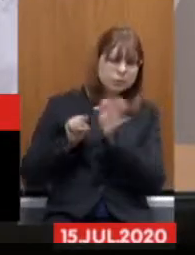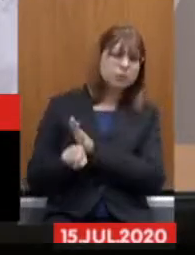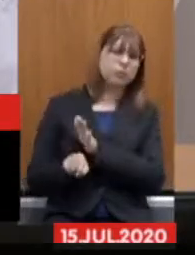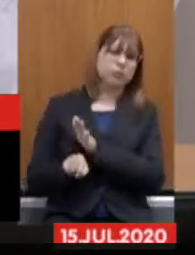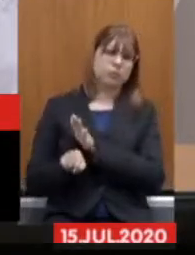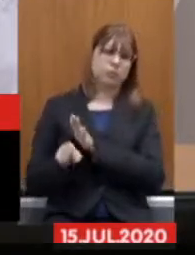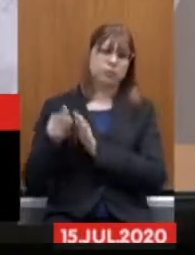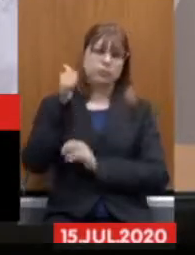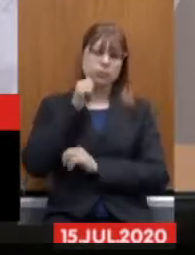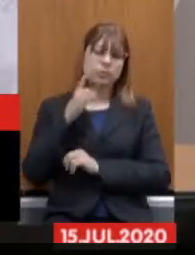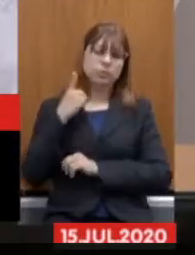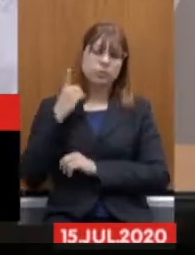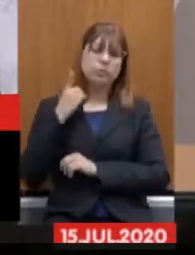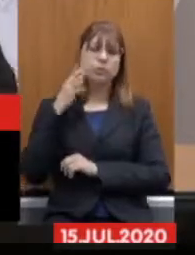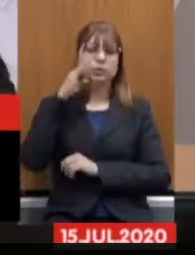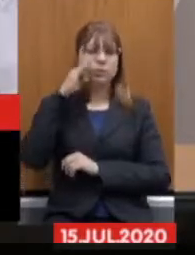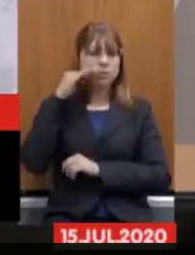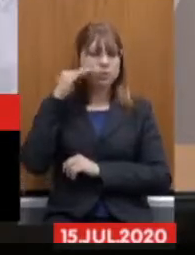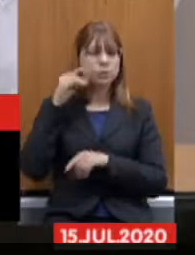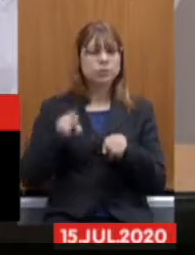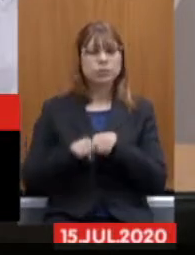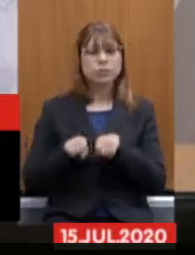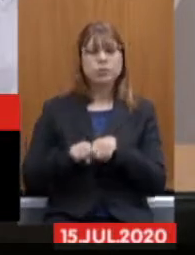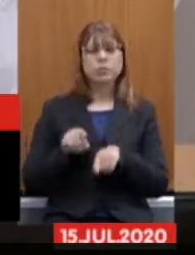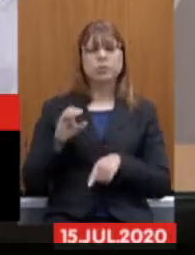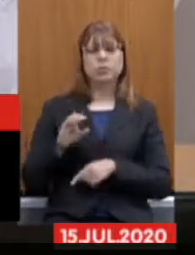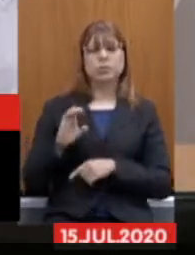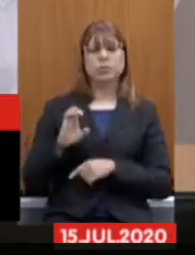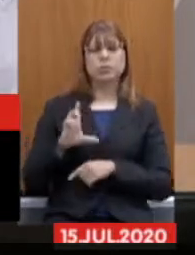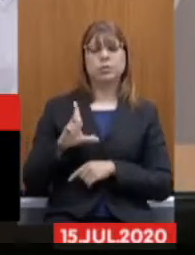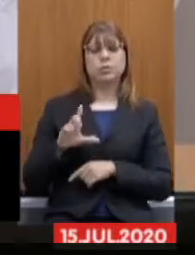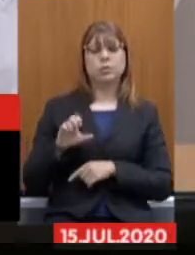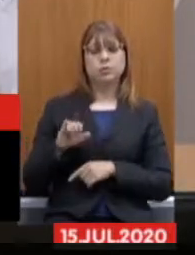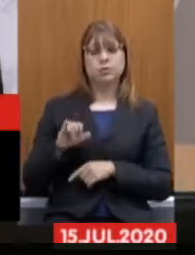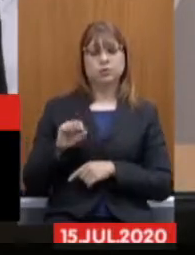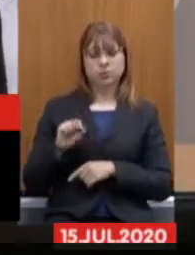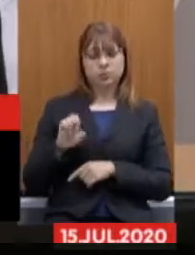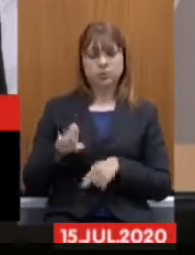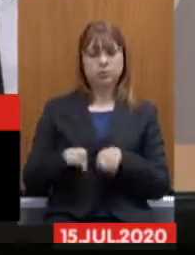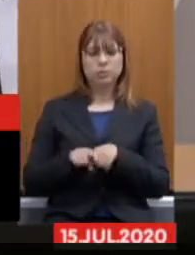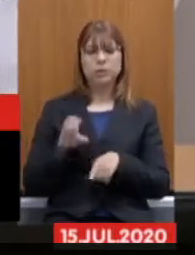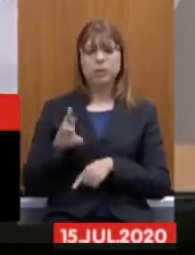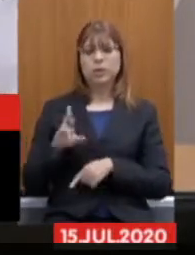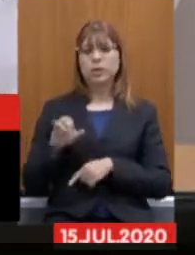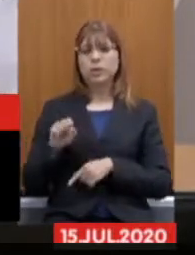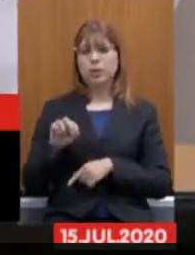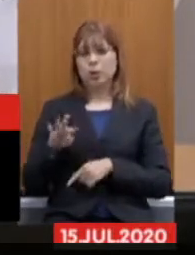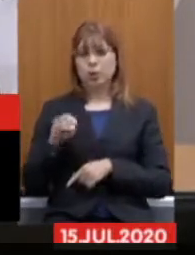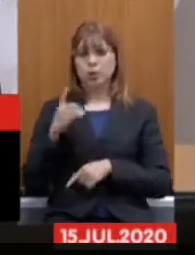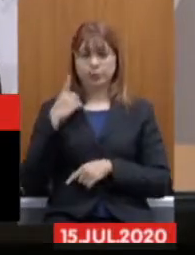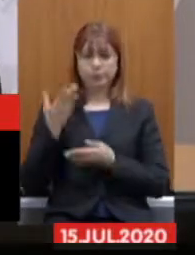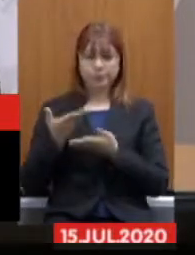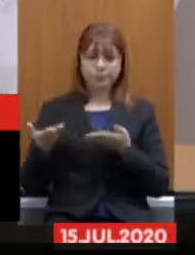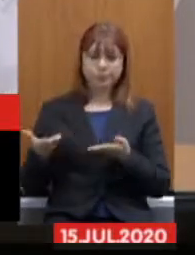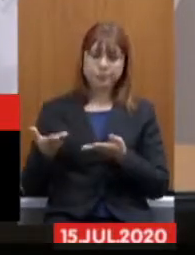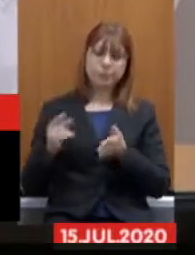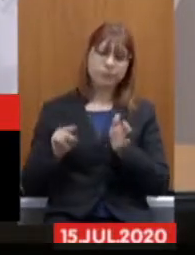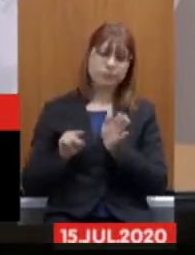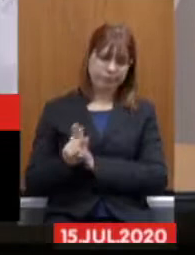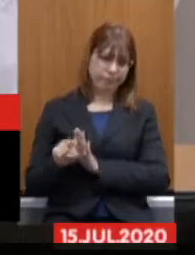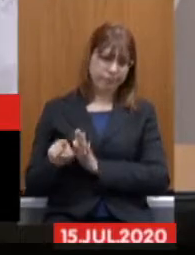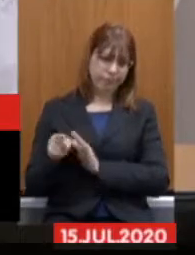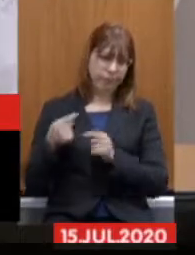deputado a beatriz deputados felize presidente cristiano uma perguntinha que não quer calar